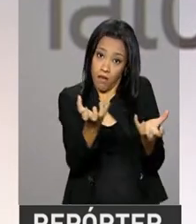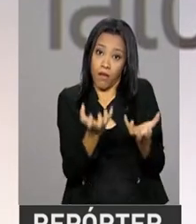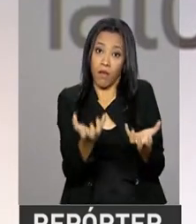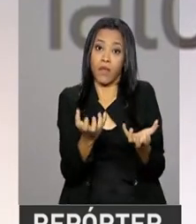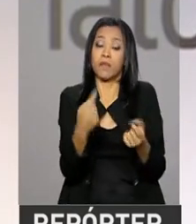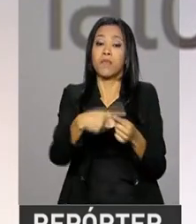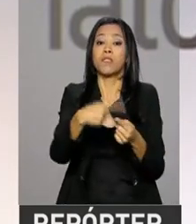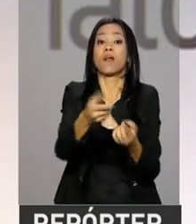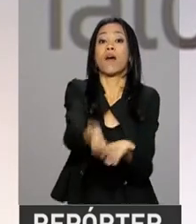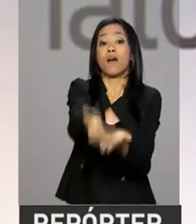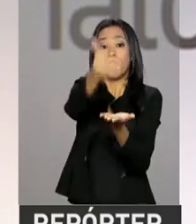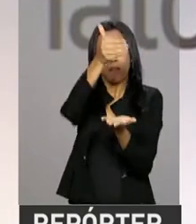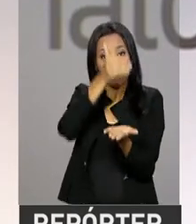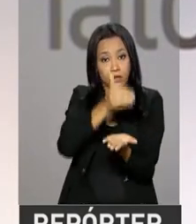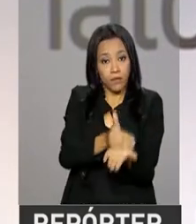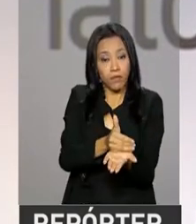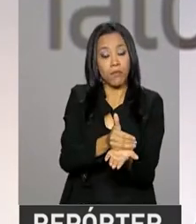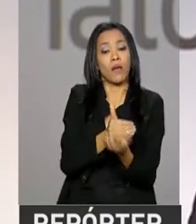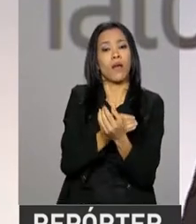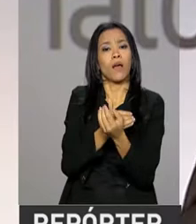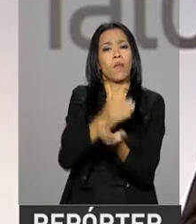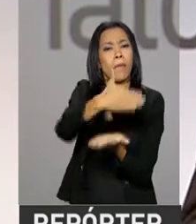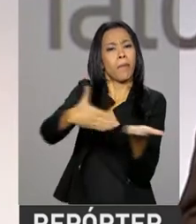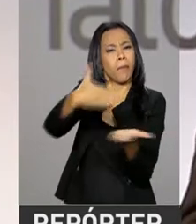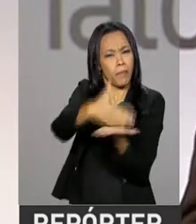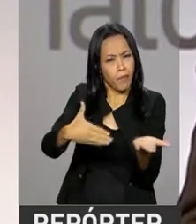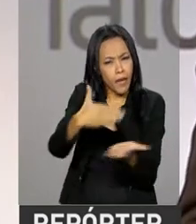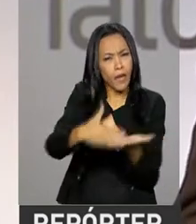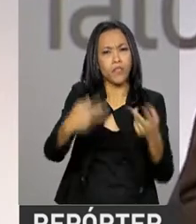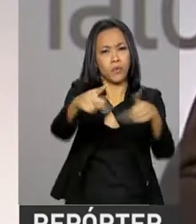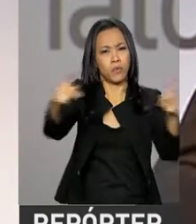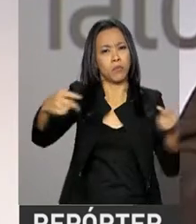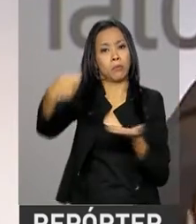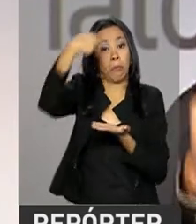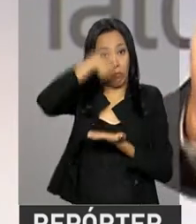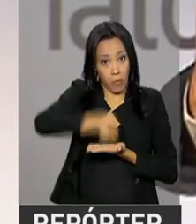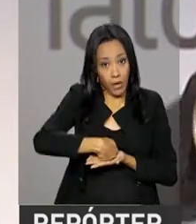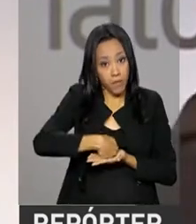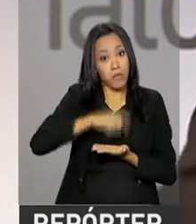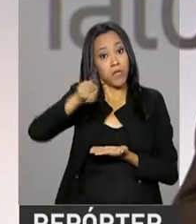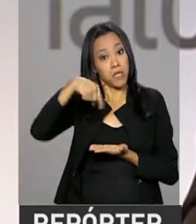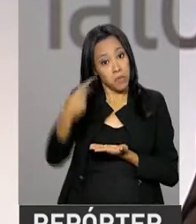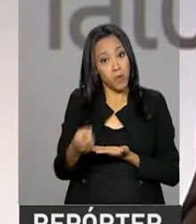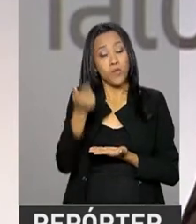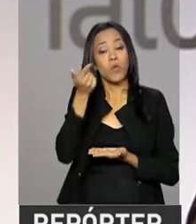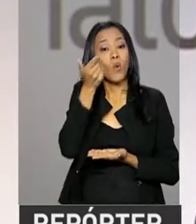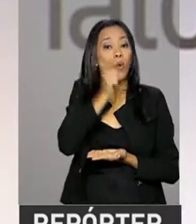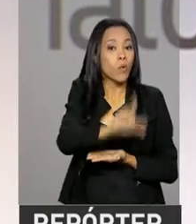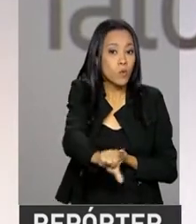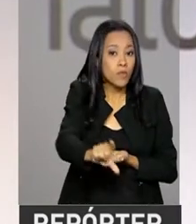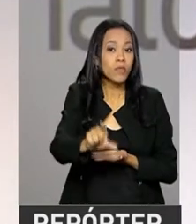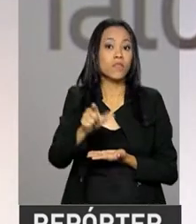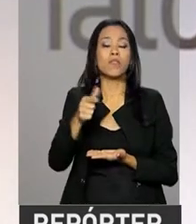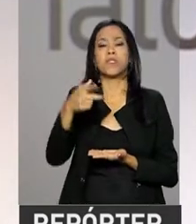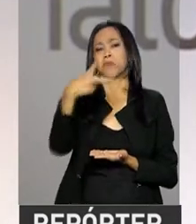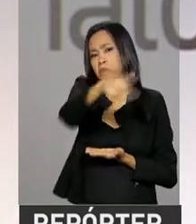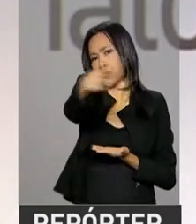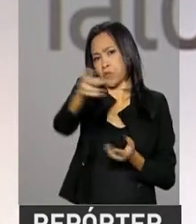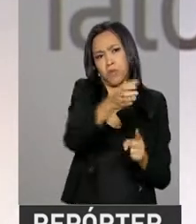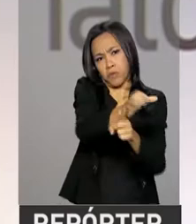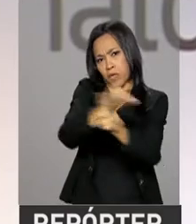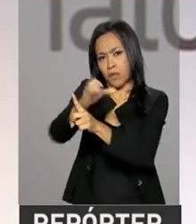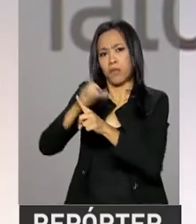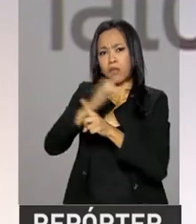antecipar uma parte do uso dos pagamentos para receber o espaço dentro da sua programação e